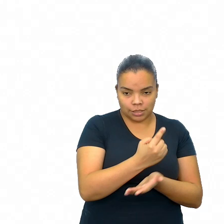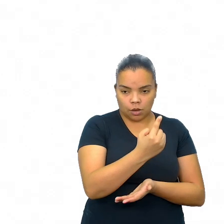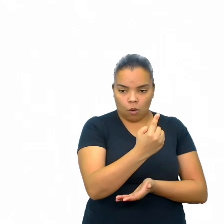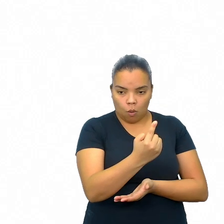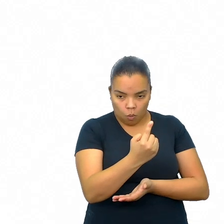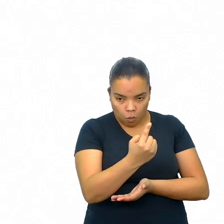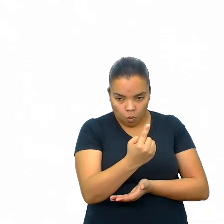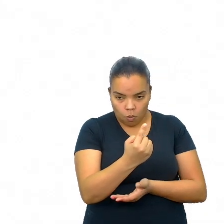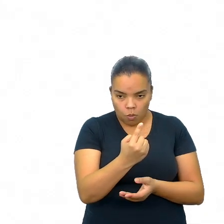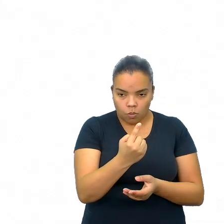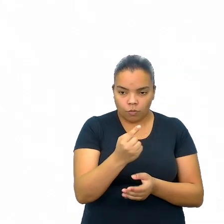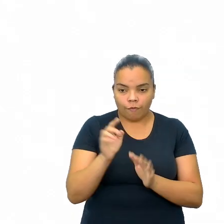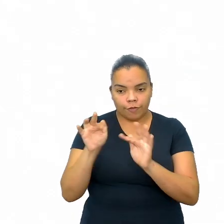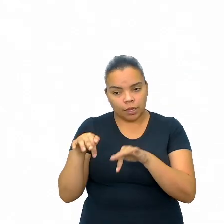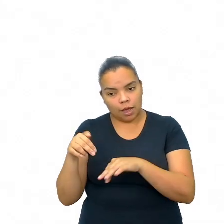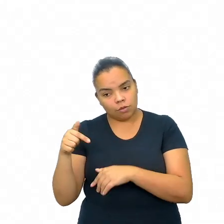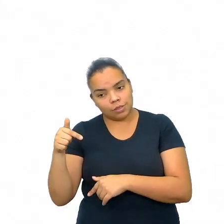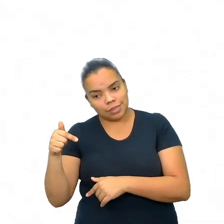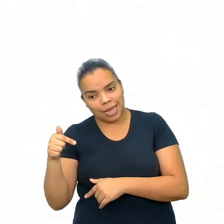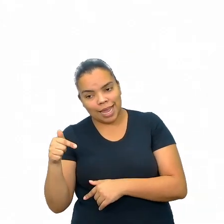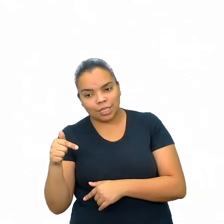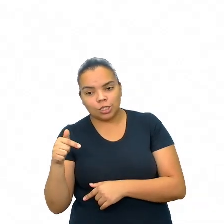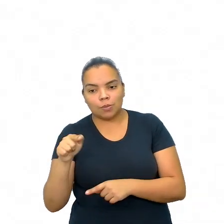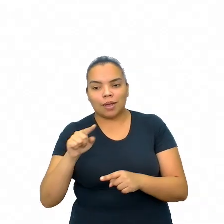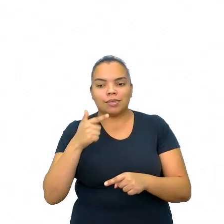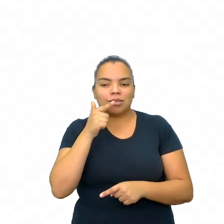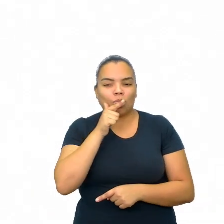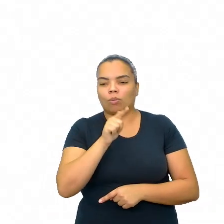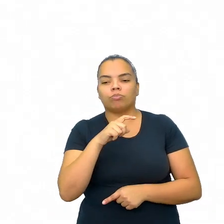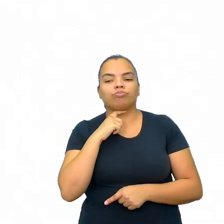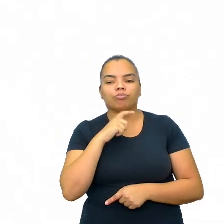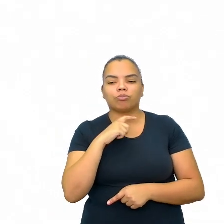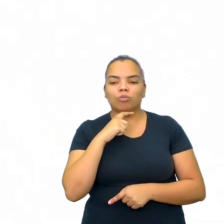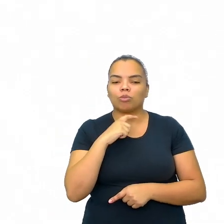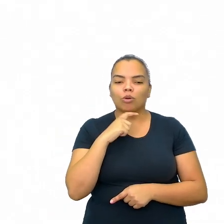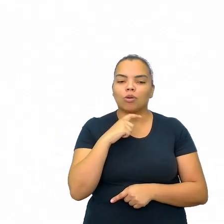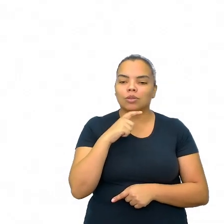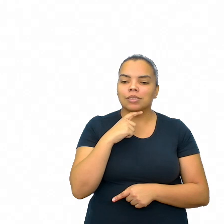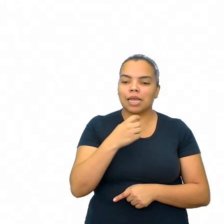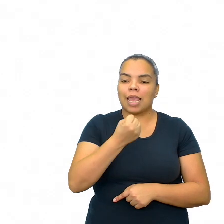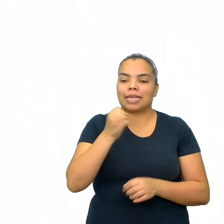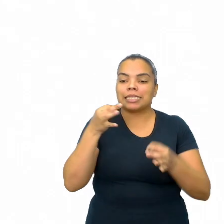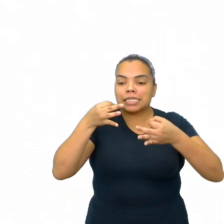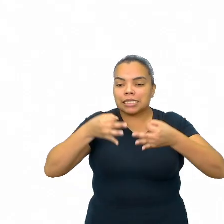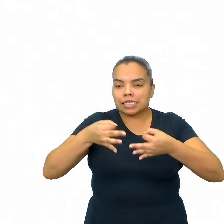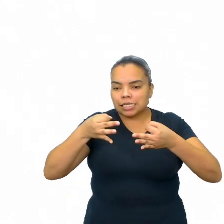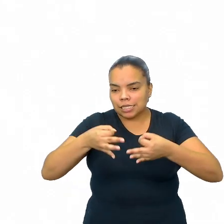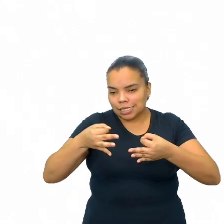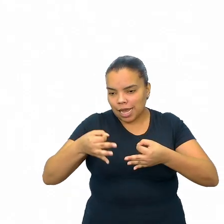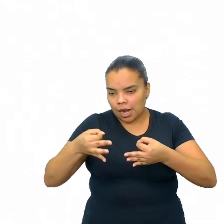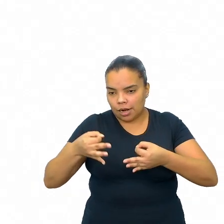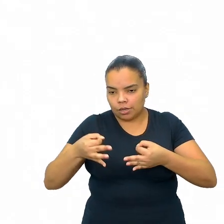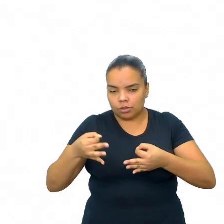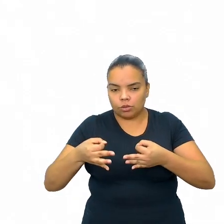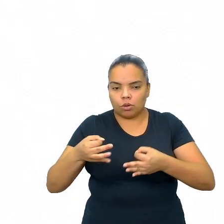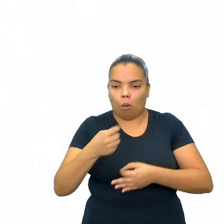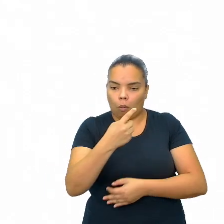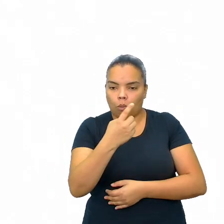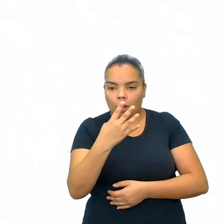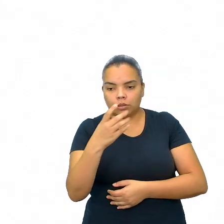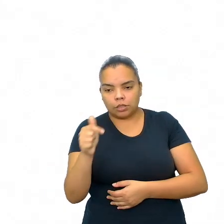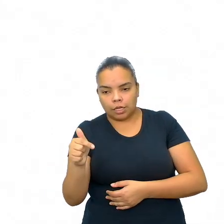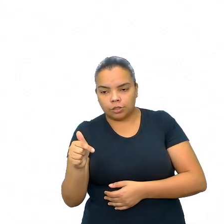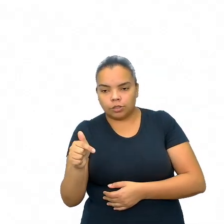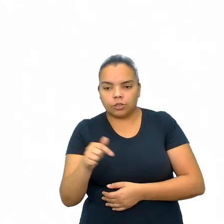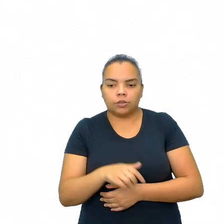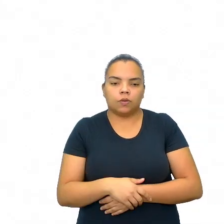não consegue fazer uso, né, colocar o número correto na dezena em números que possuem